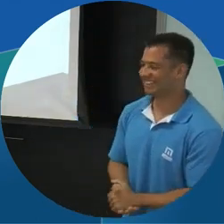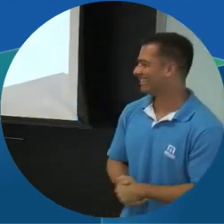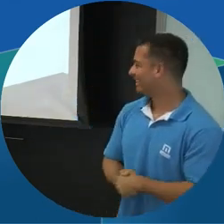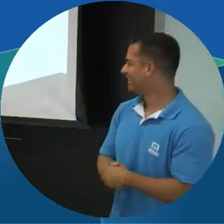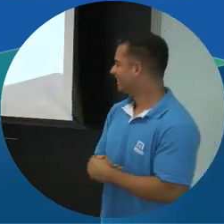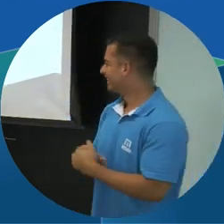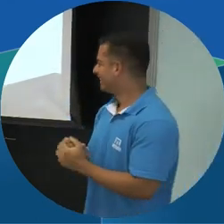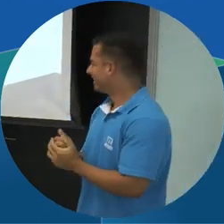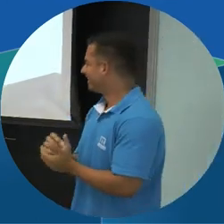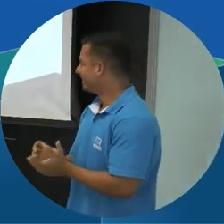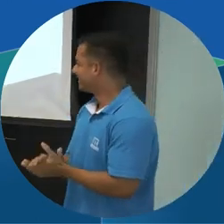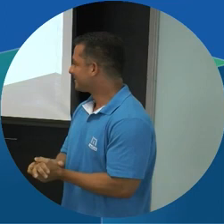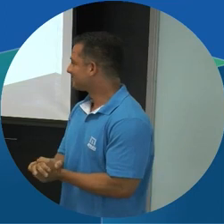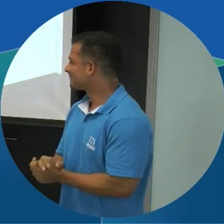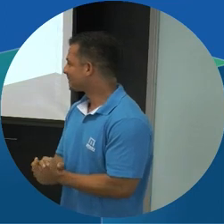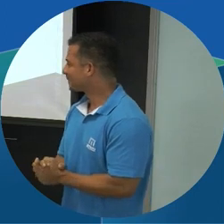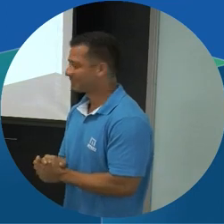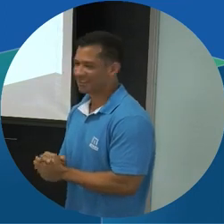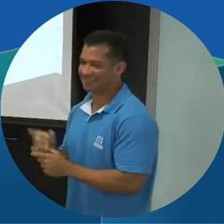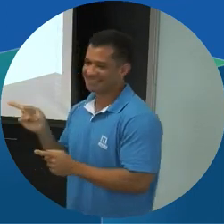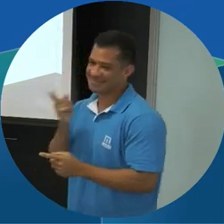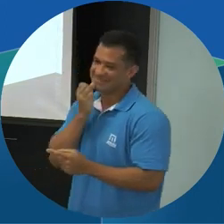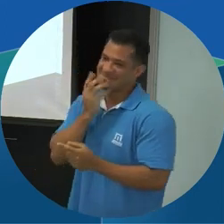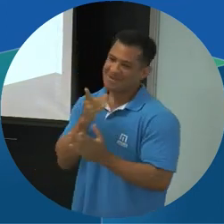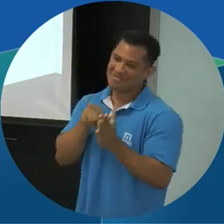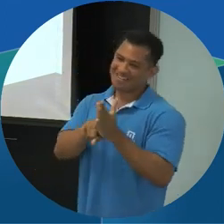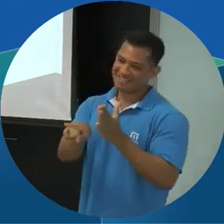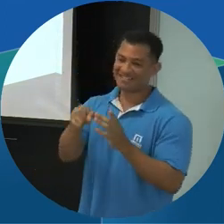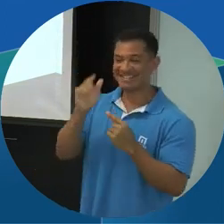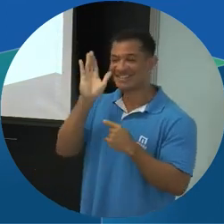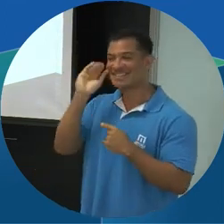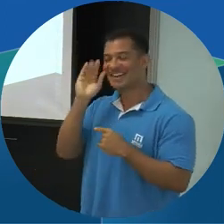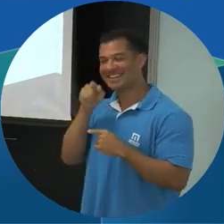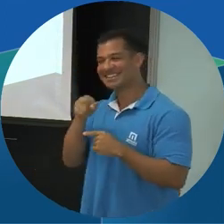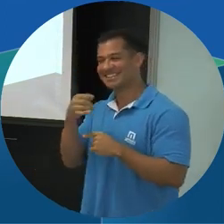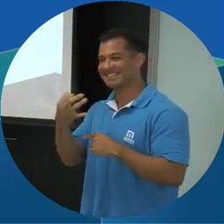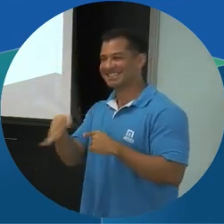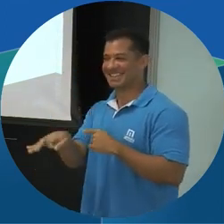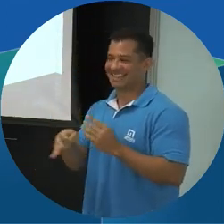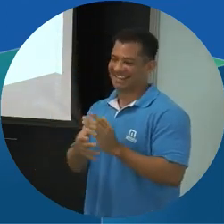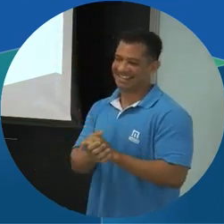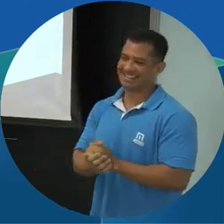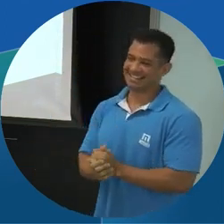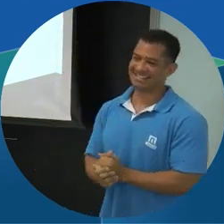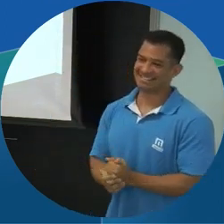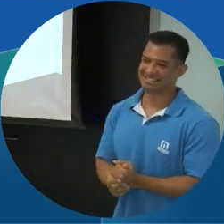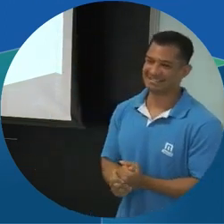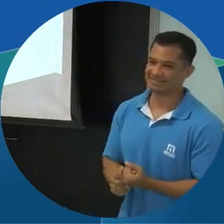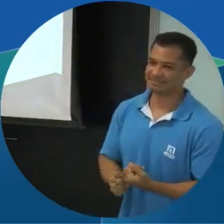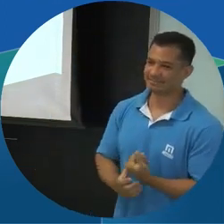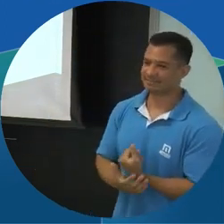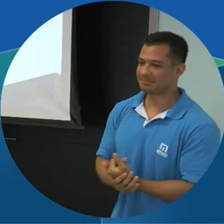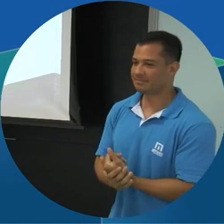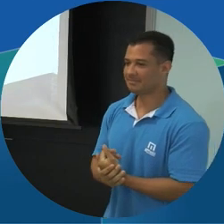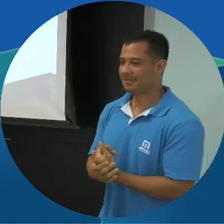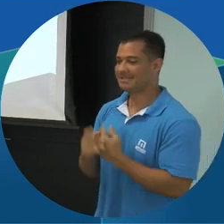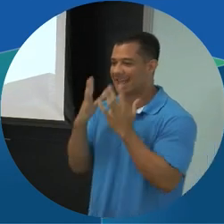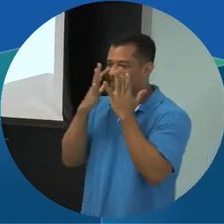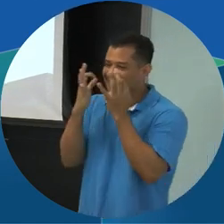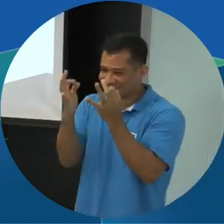mas foi já mostra que ela já está com bastante atenção no processo,